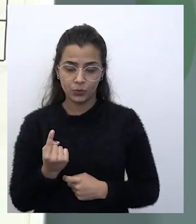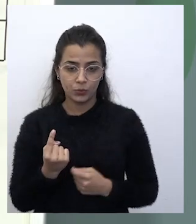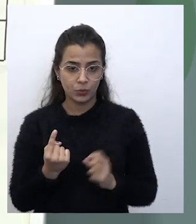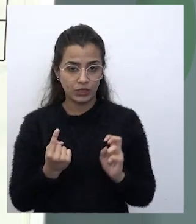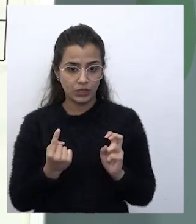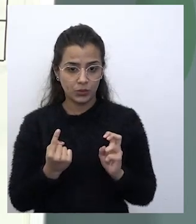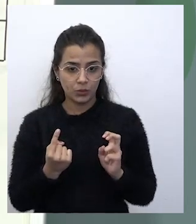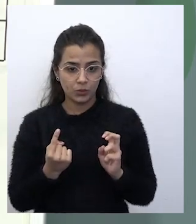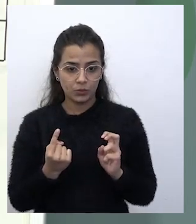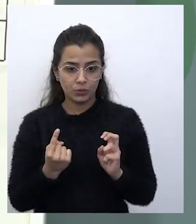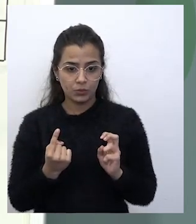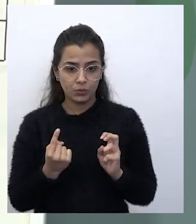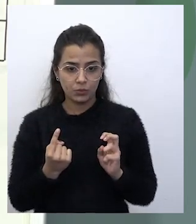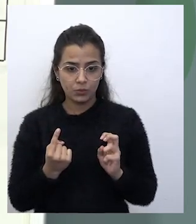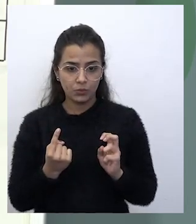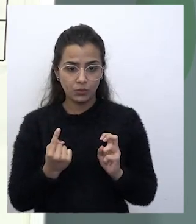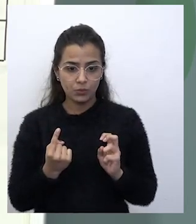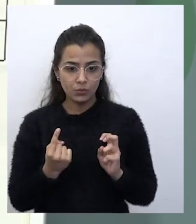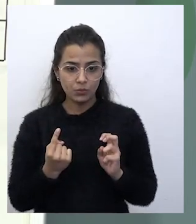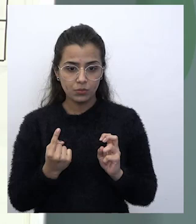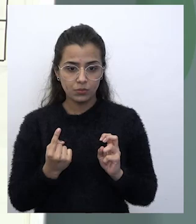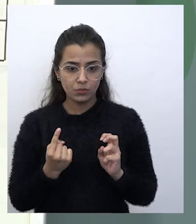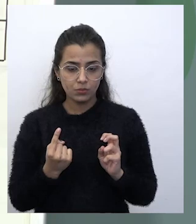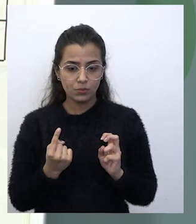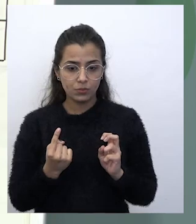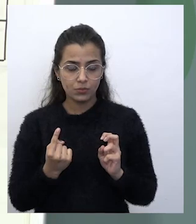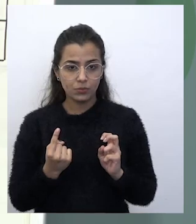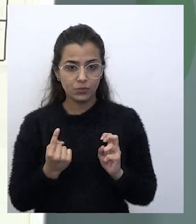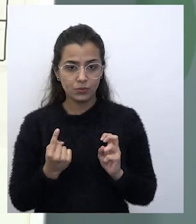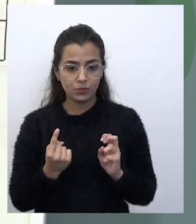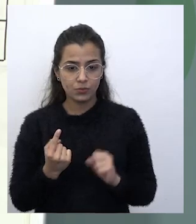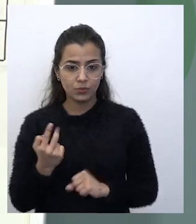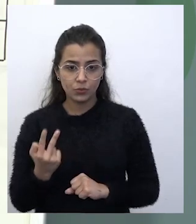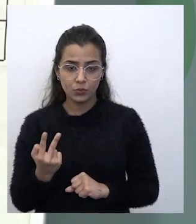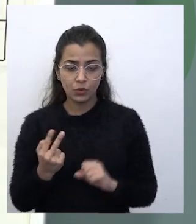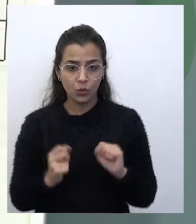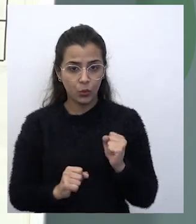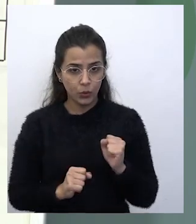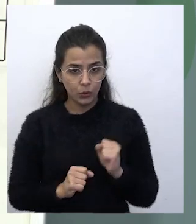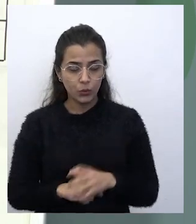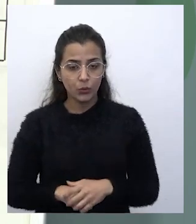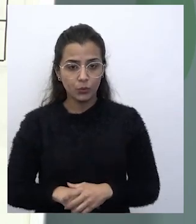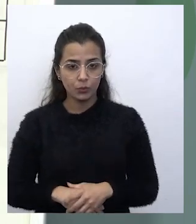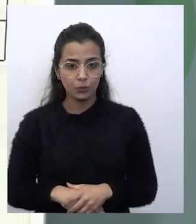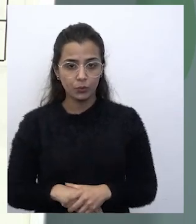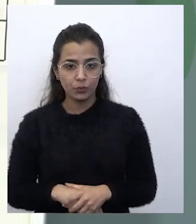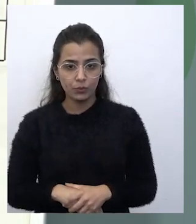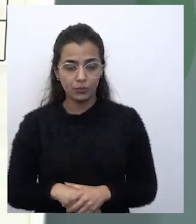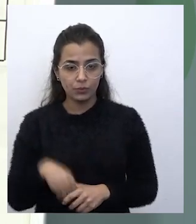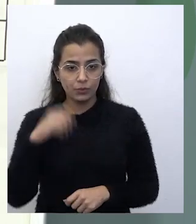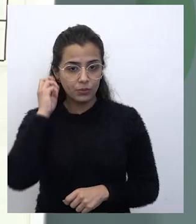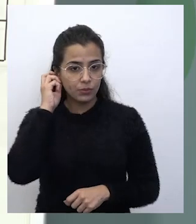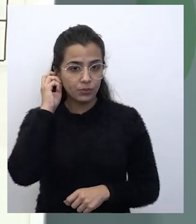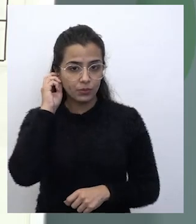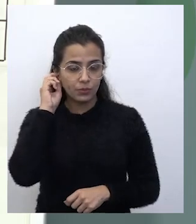5. Espera aí que vai ficar tortinho, não quero que fique torto. O 2 com o 8. O 2 com